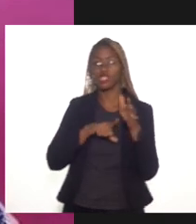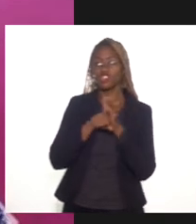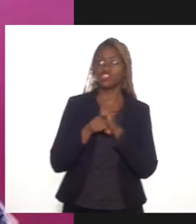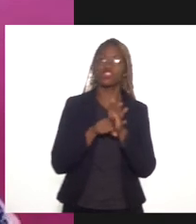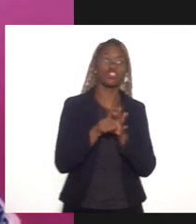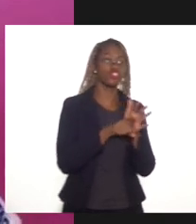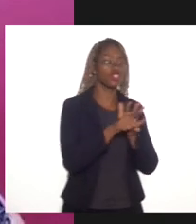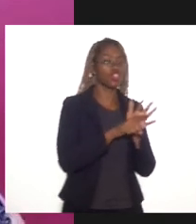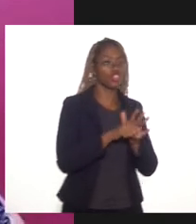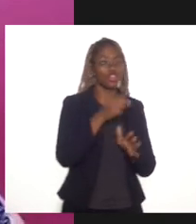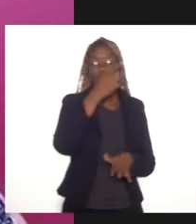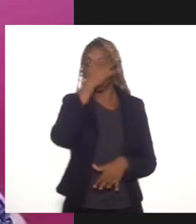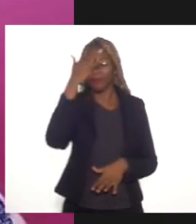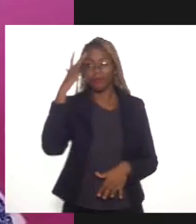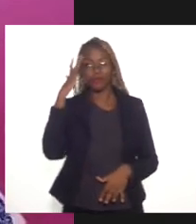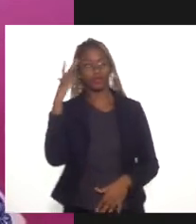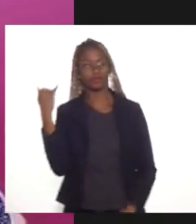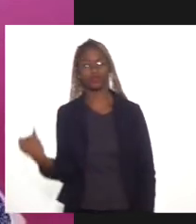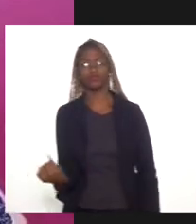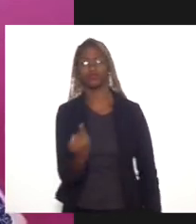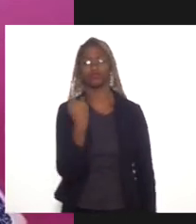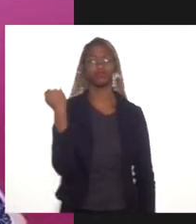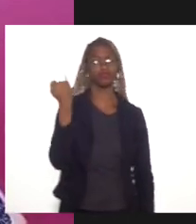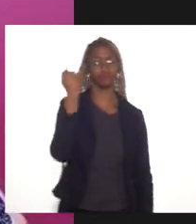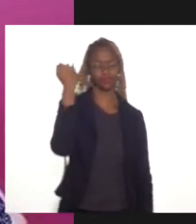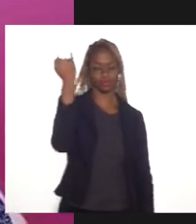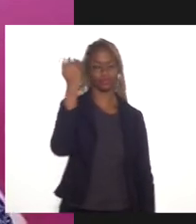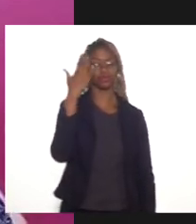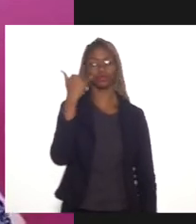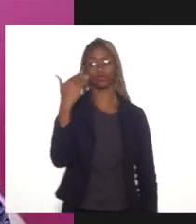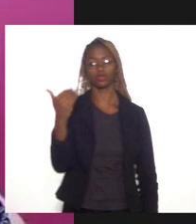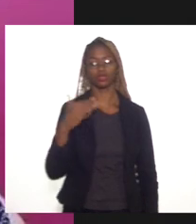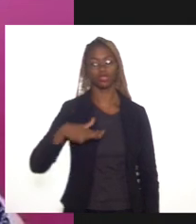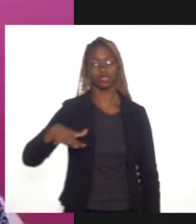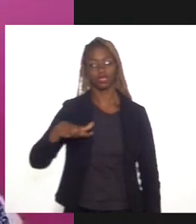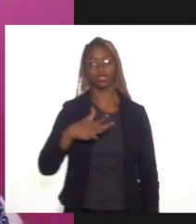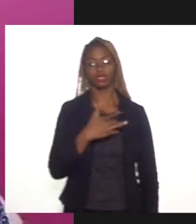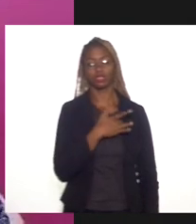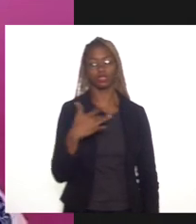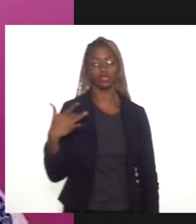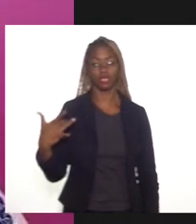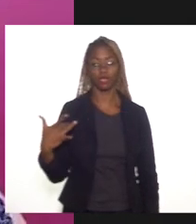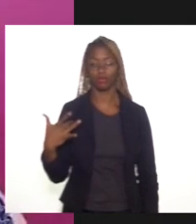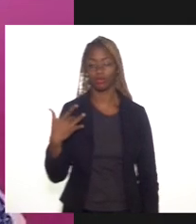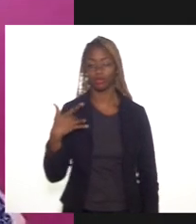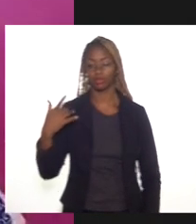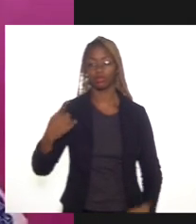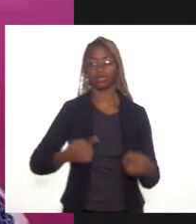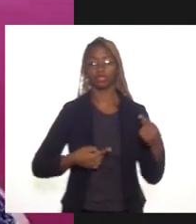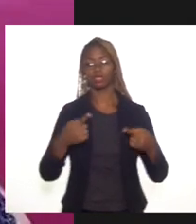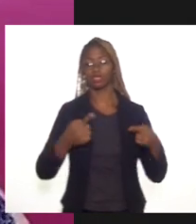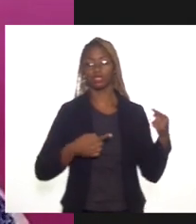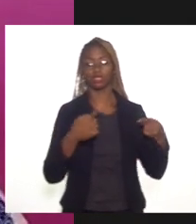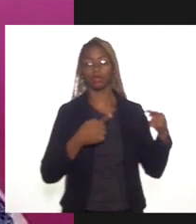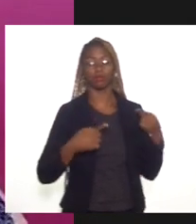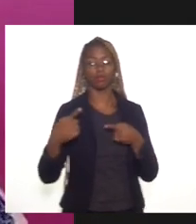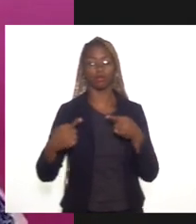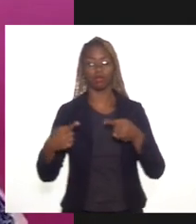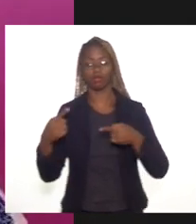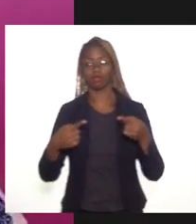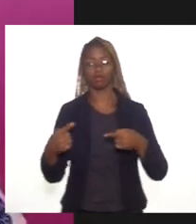várias pessoas influentes na questão da saúde para debater para o complexo